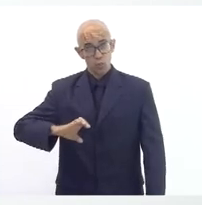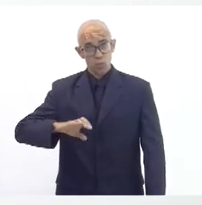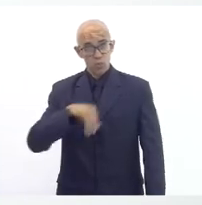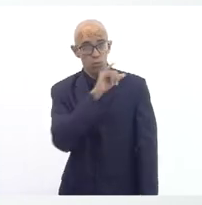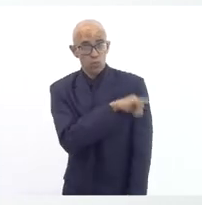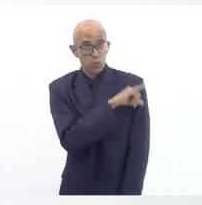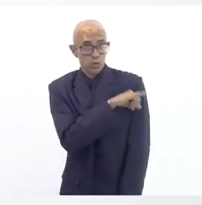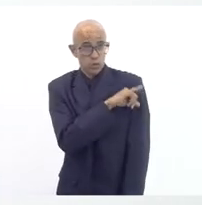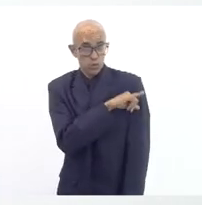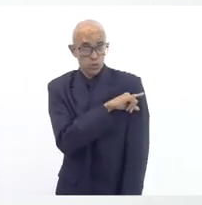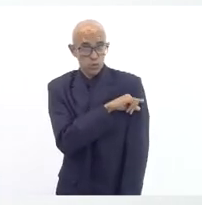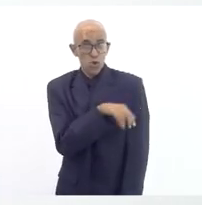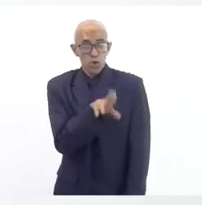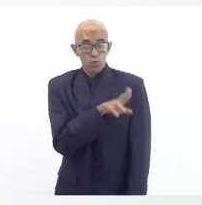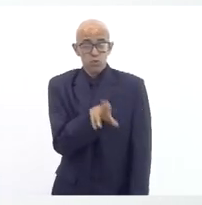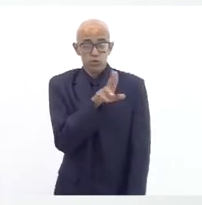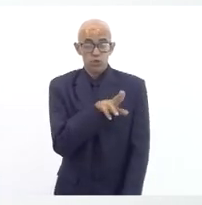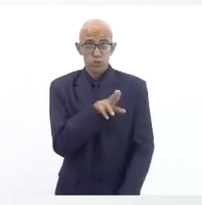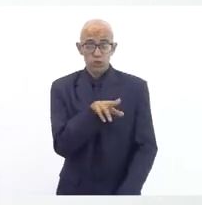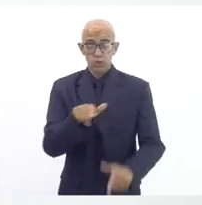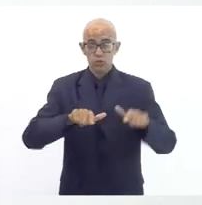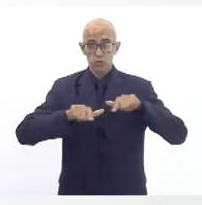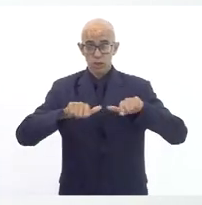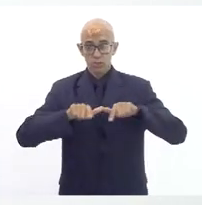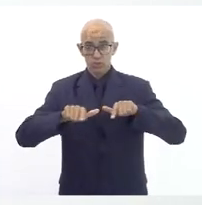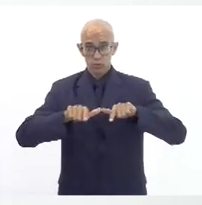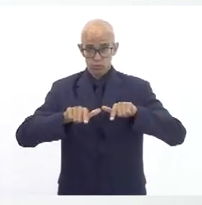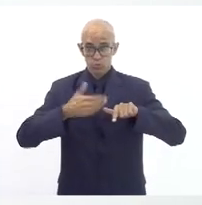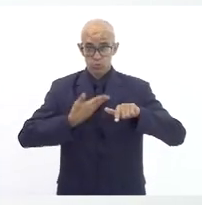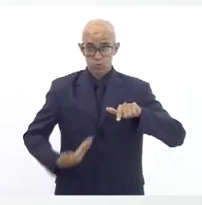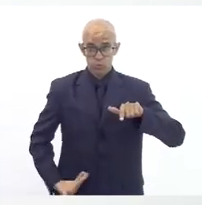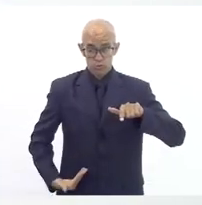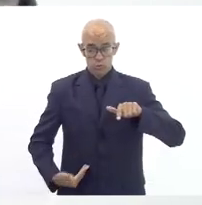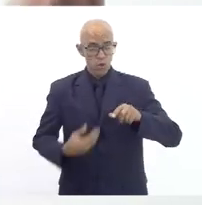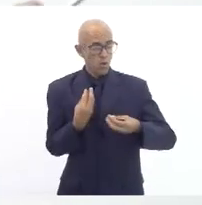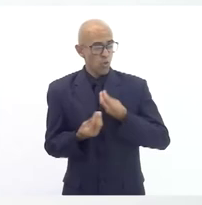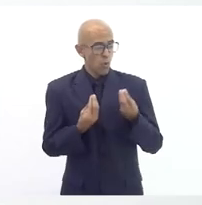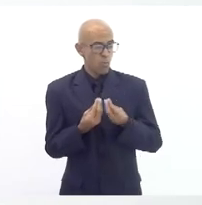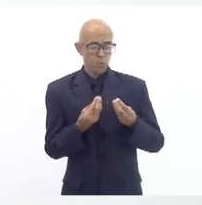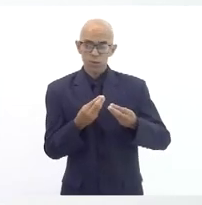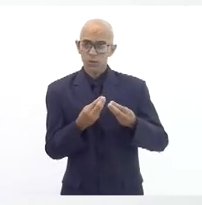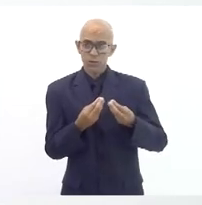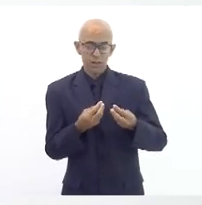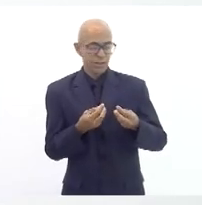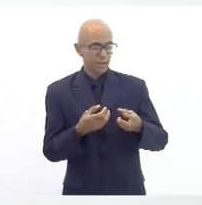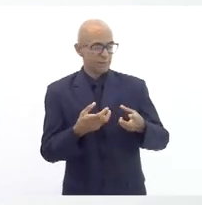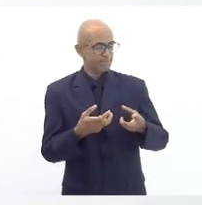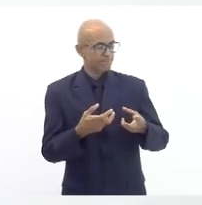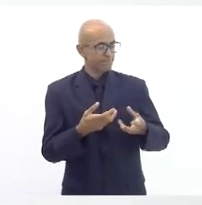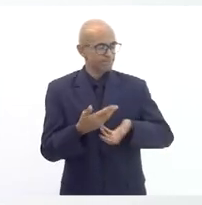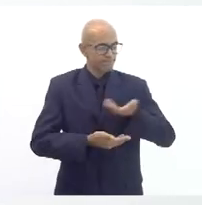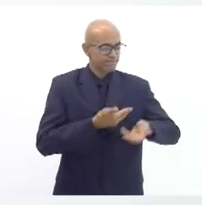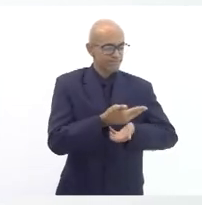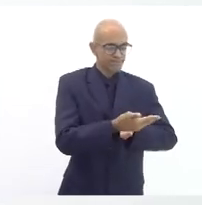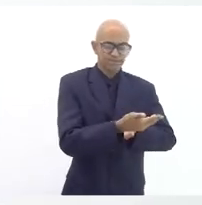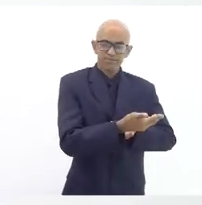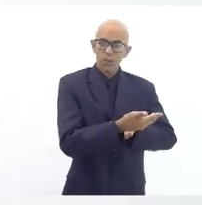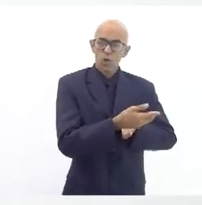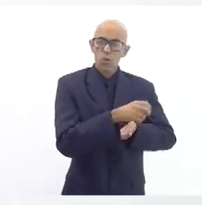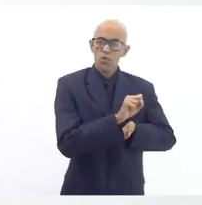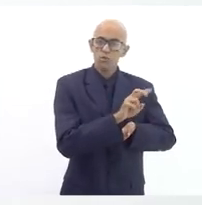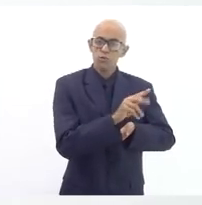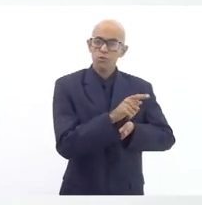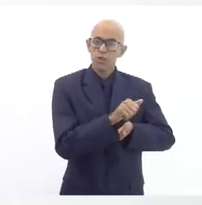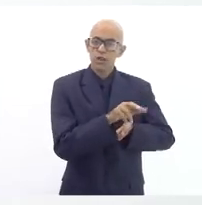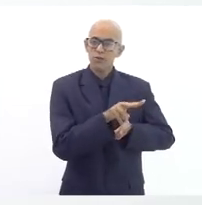que utiliza o serviço público, como esse cidadão dialoga, seja com a Supervia, seja com a AGTRANSP. Fica aqui,